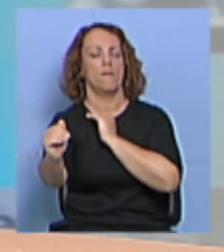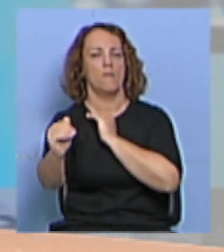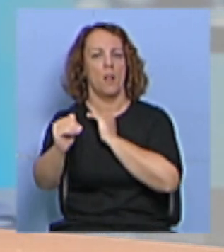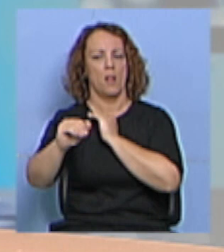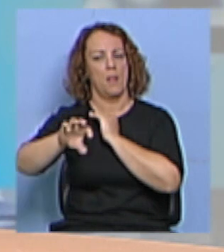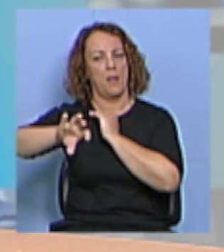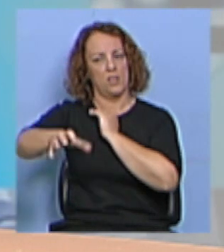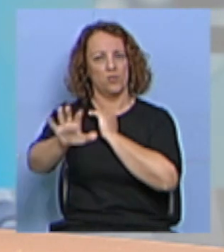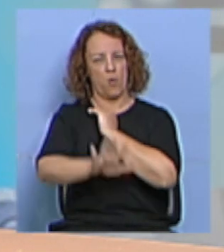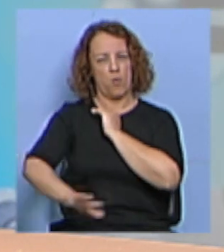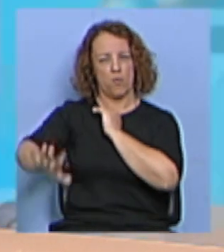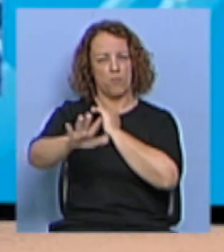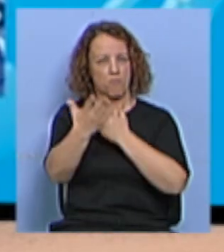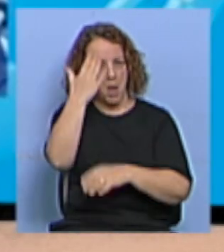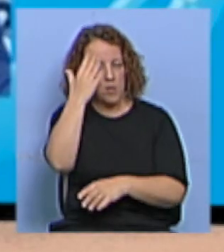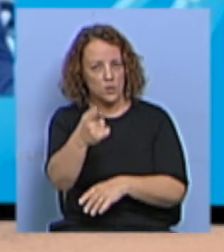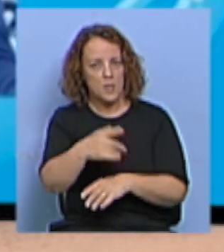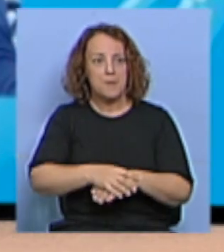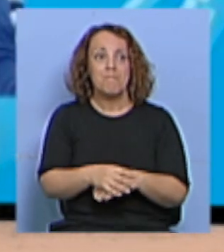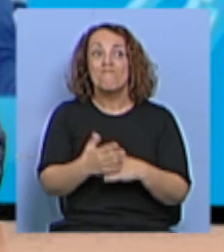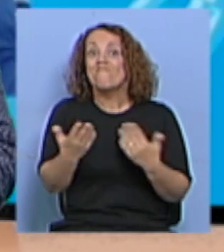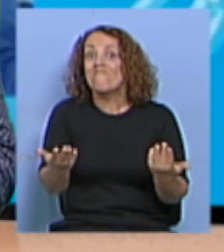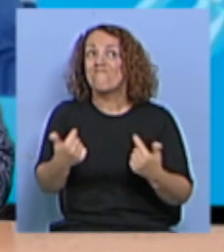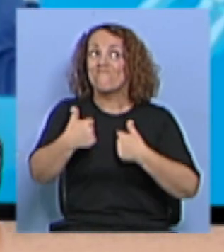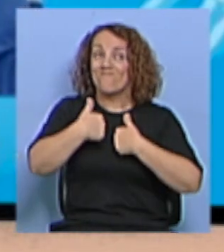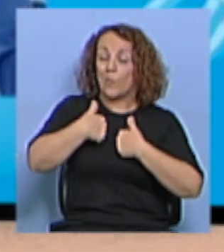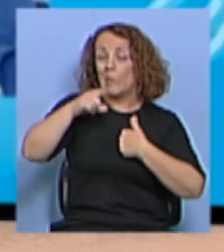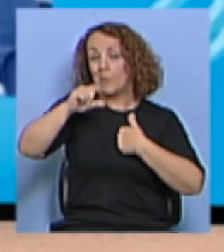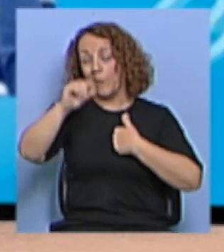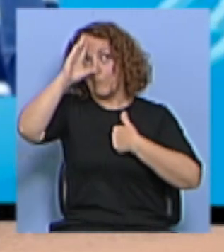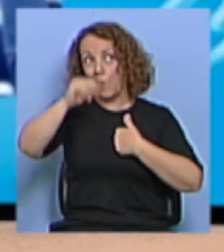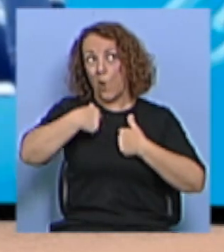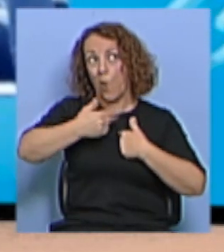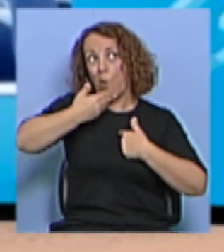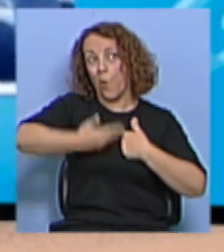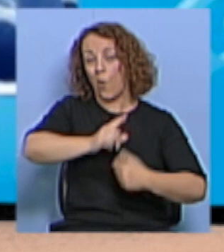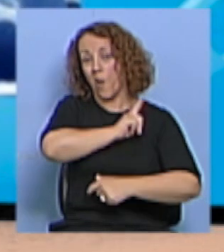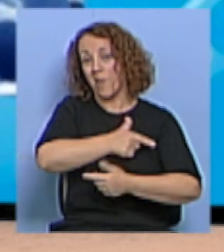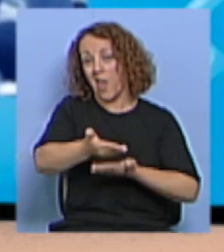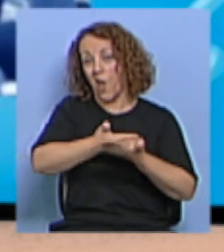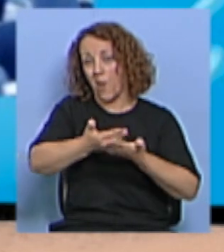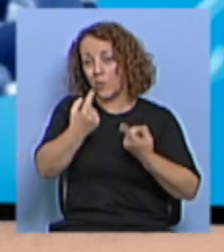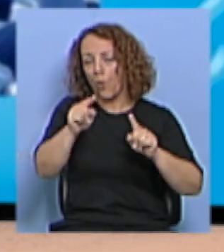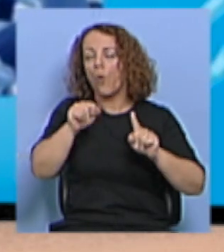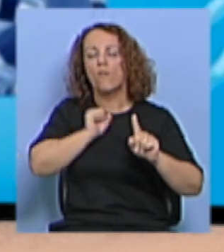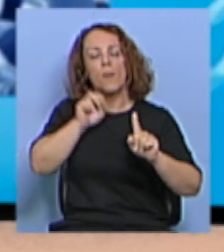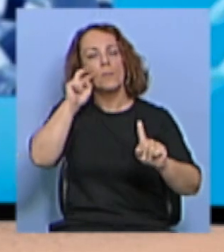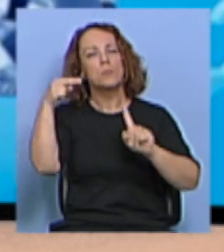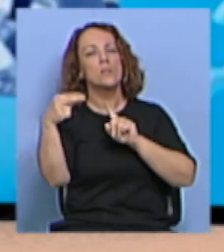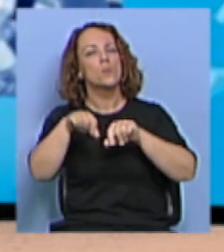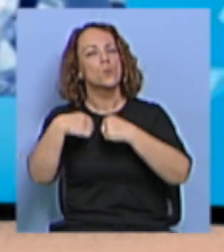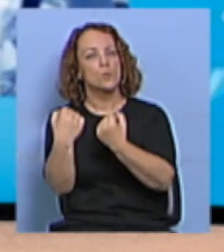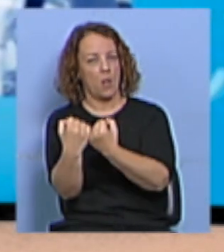nesta região do mundo. Eu também não sei se tenho competências da área da economia. Eu vejo a questão da perspectiva social e